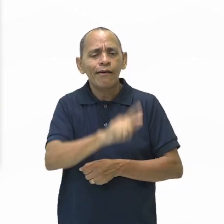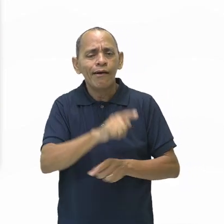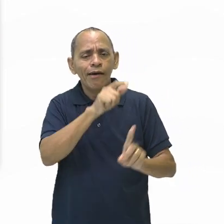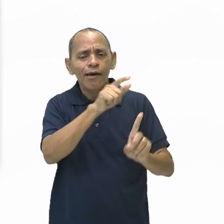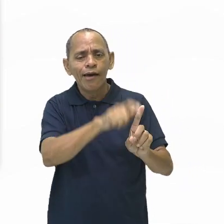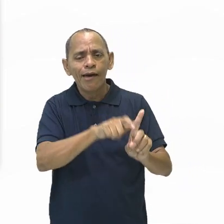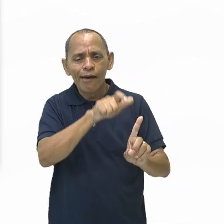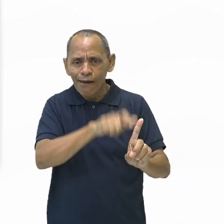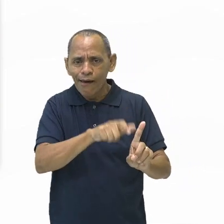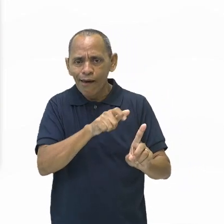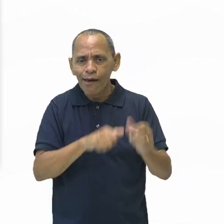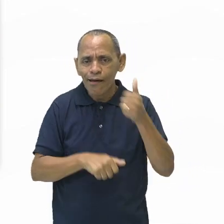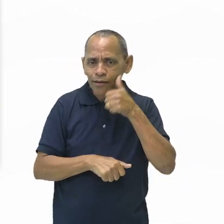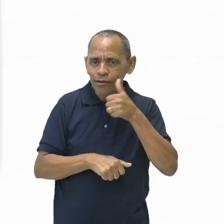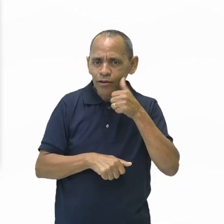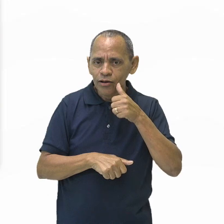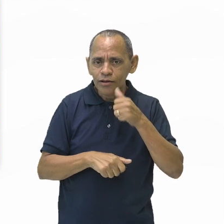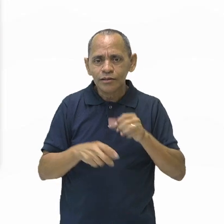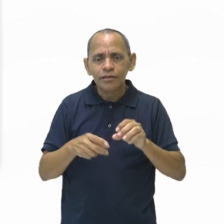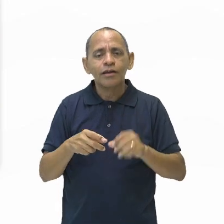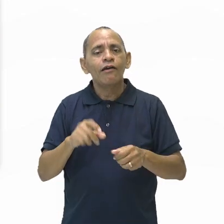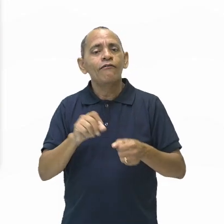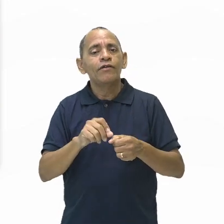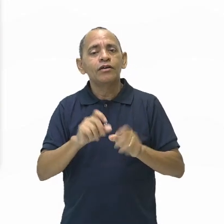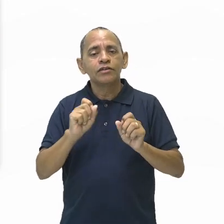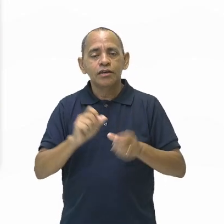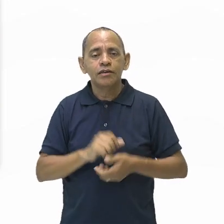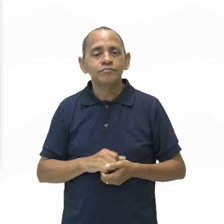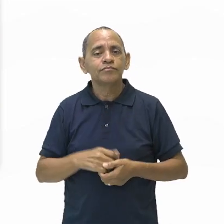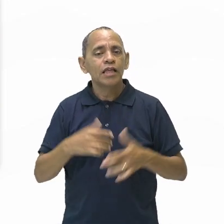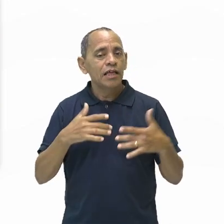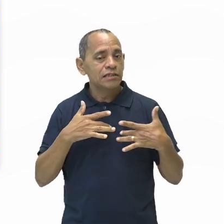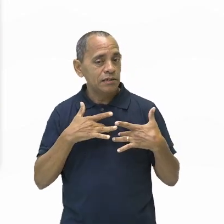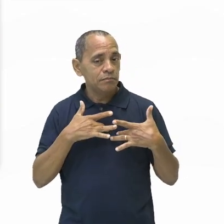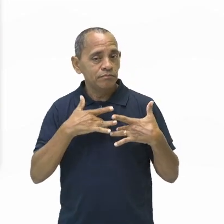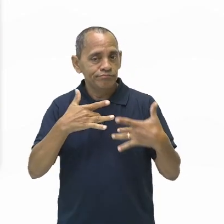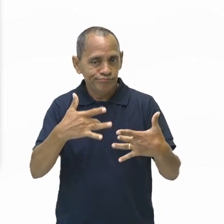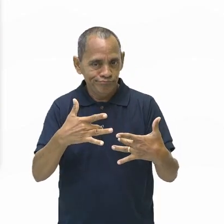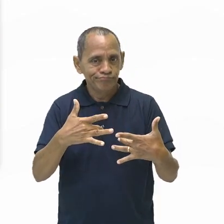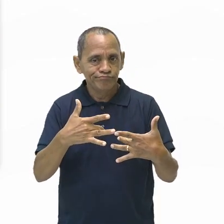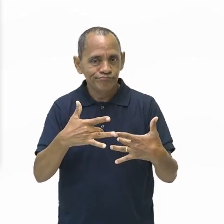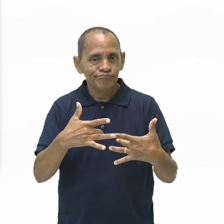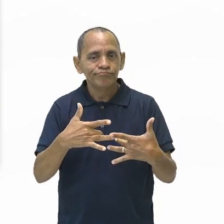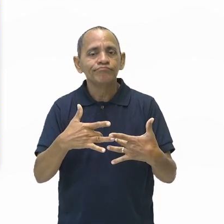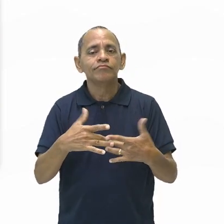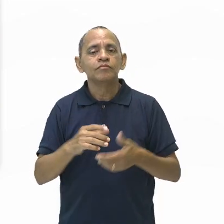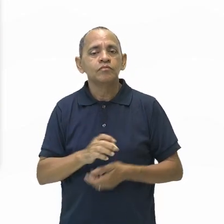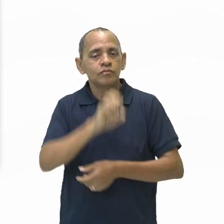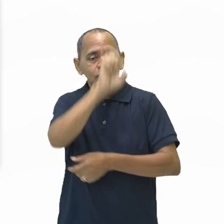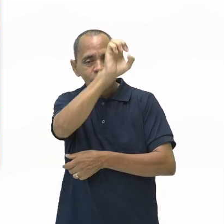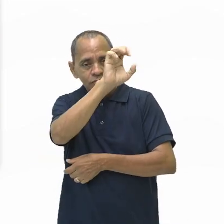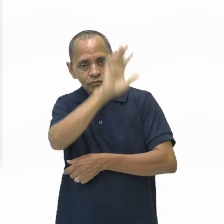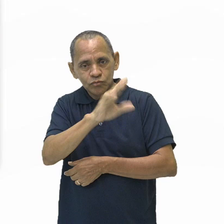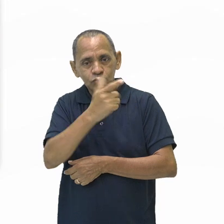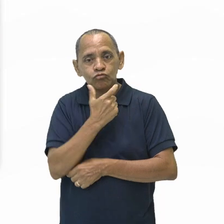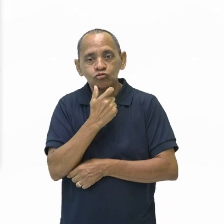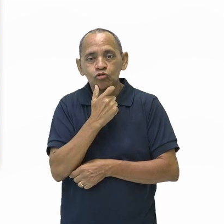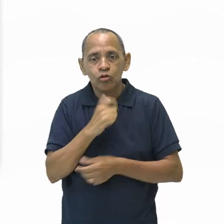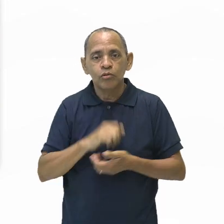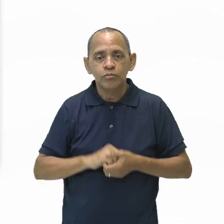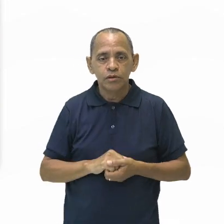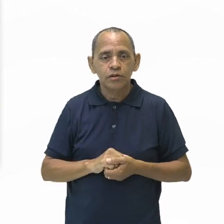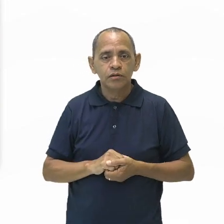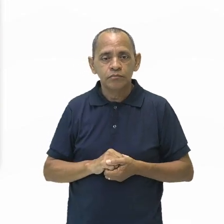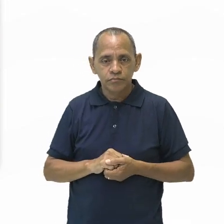se apaixonou por um europeu que se chamava Martim, tá bom? E abre mão da sua tribo